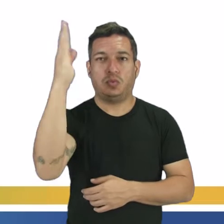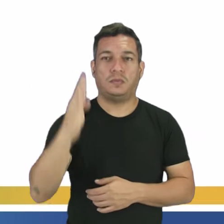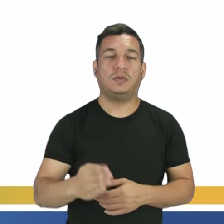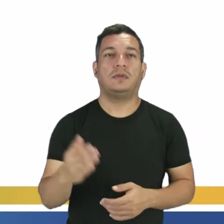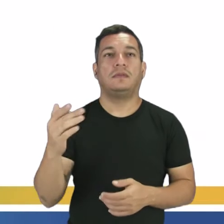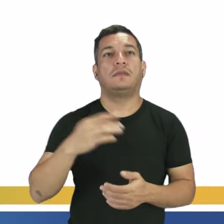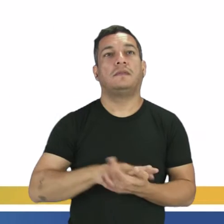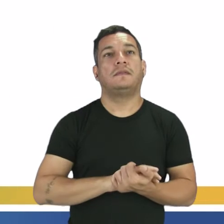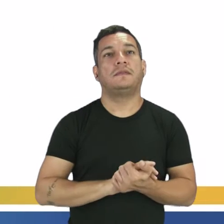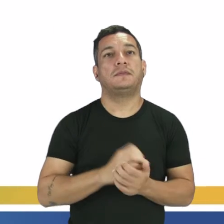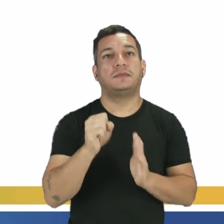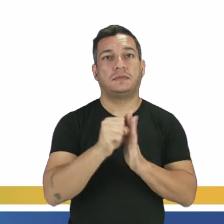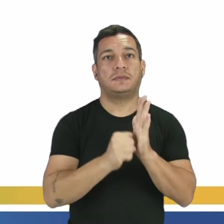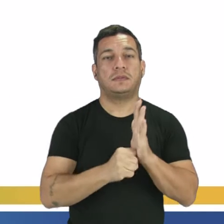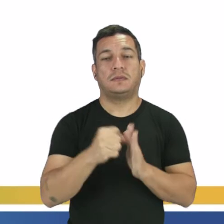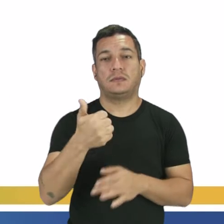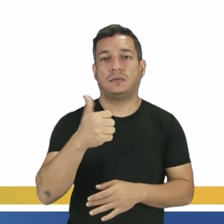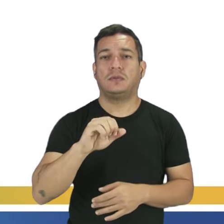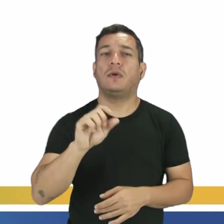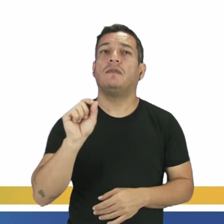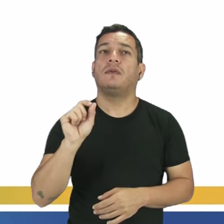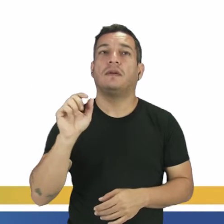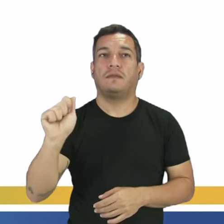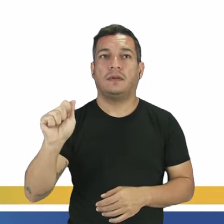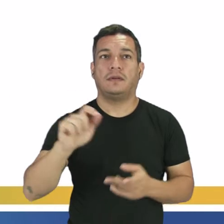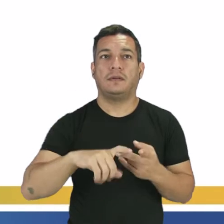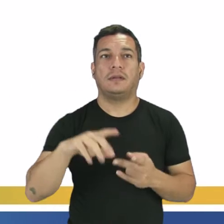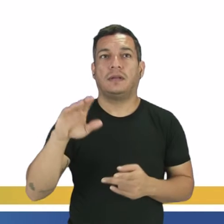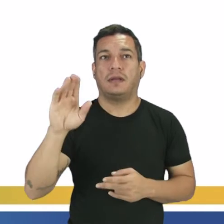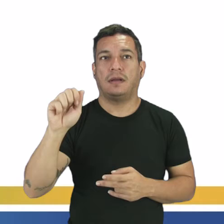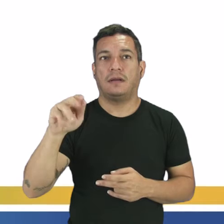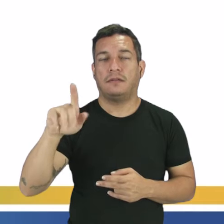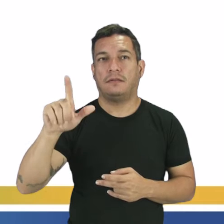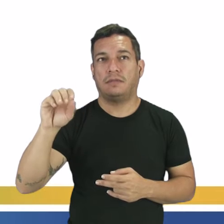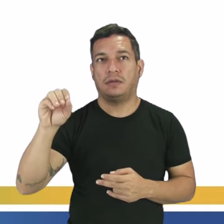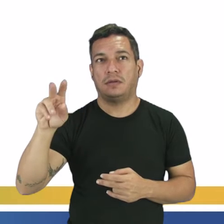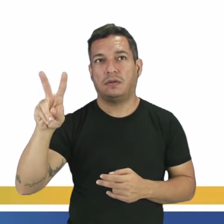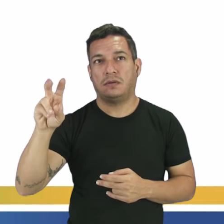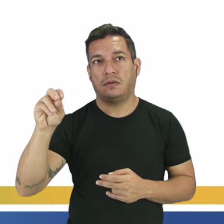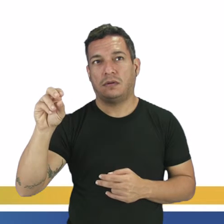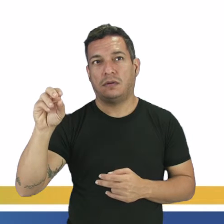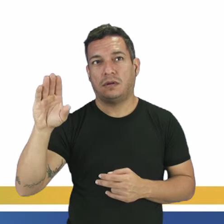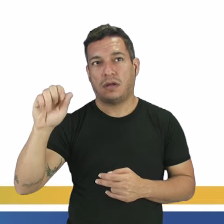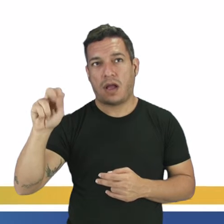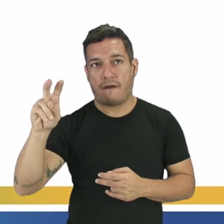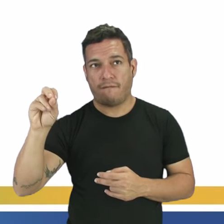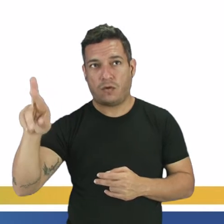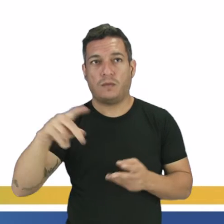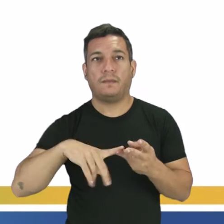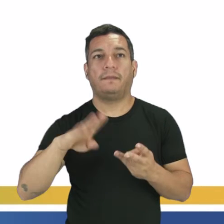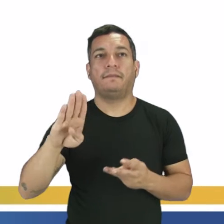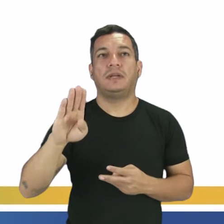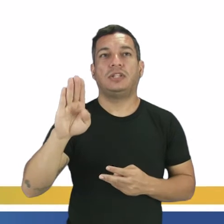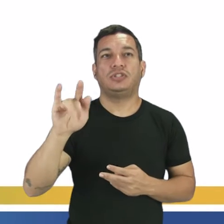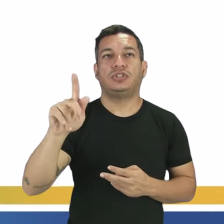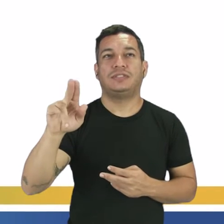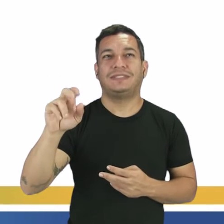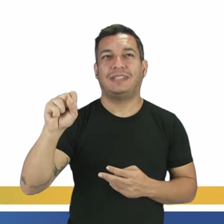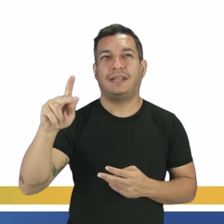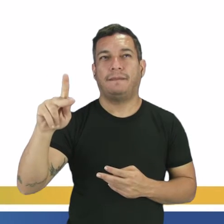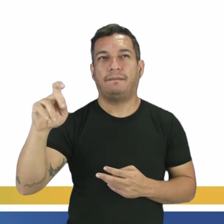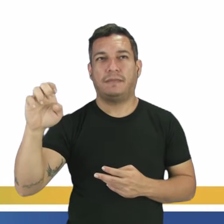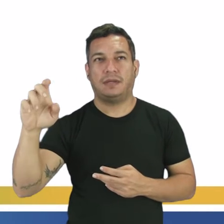do século XIX, foi A. Camilo de Cavour, B. Giuseppe